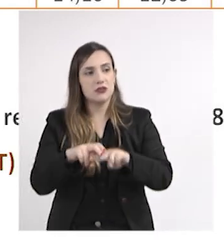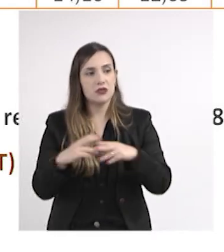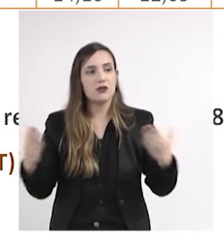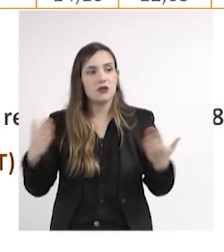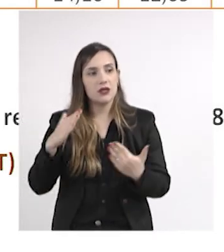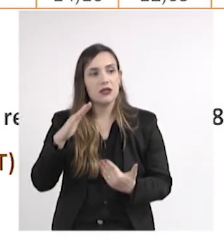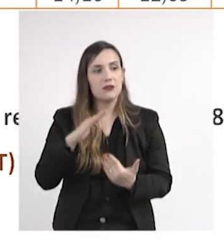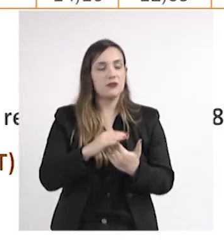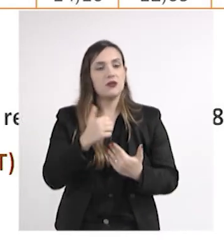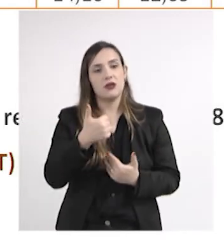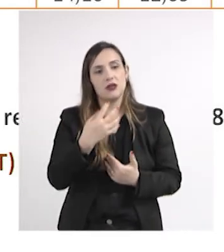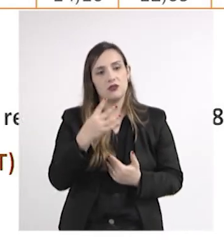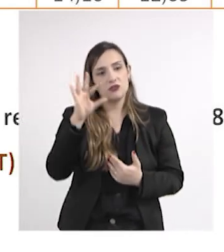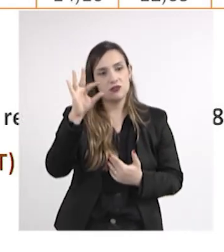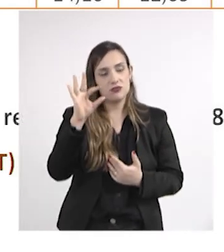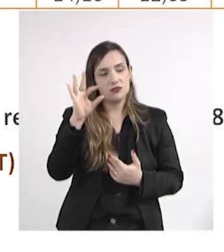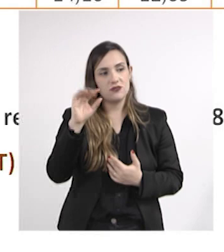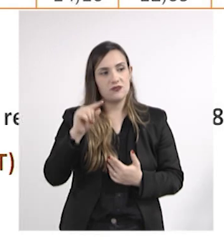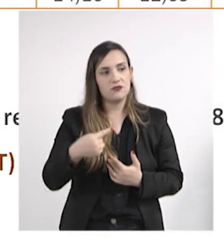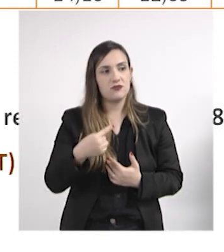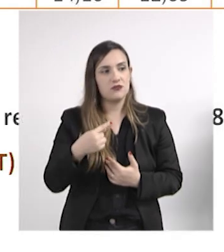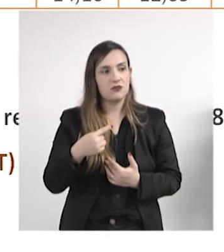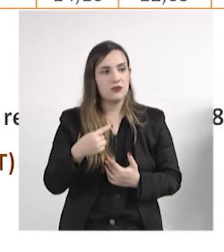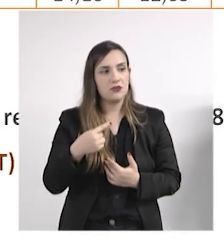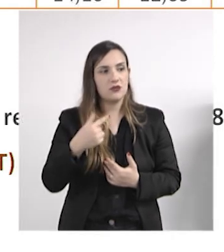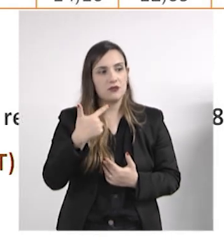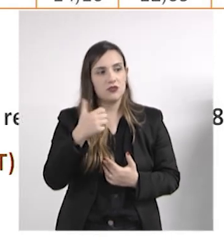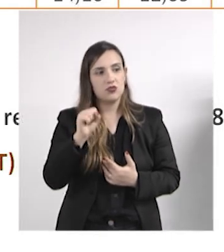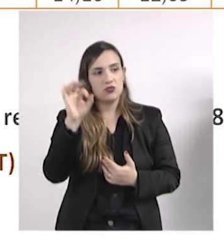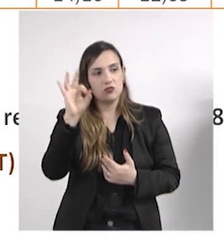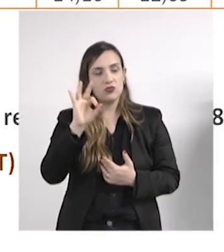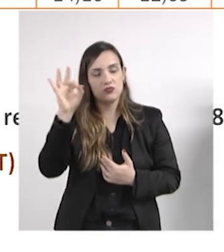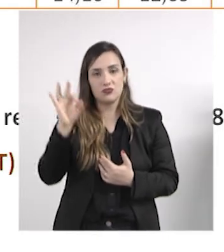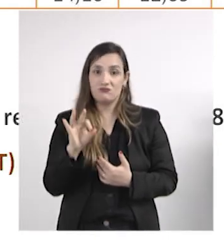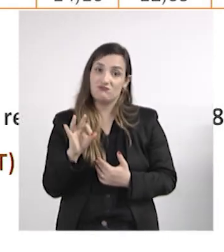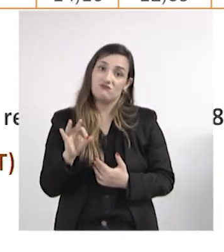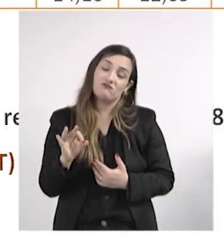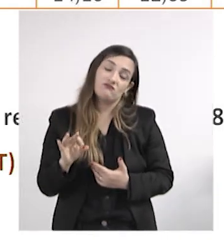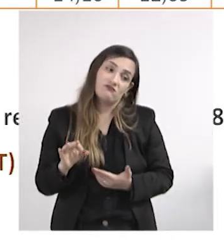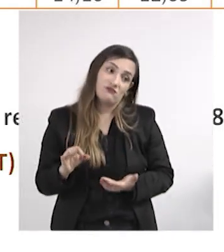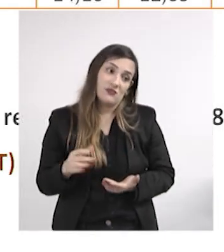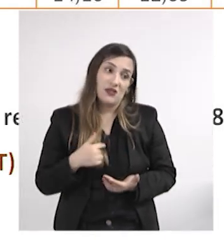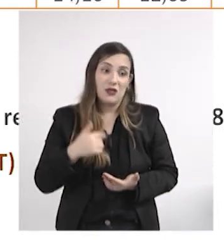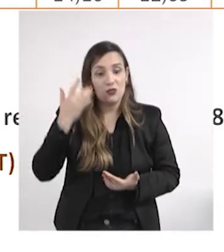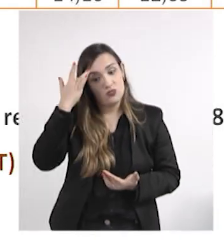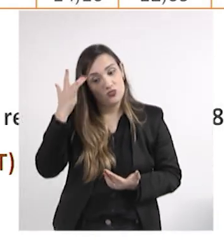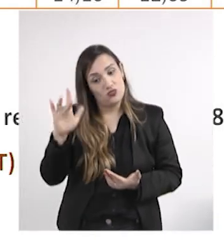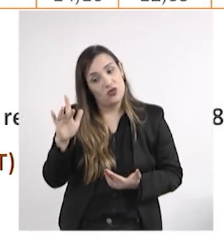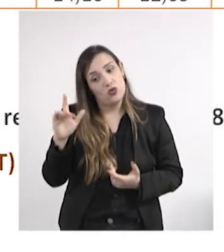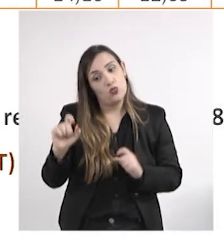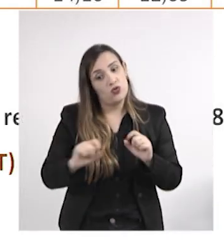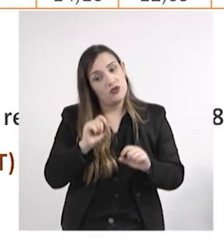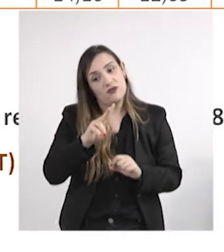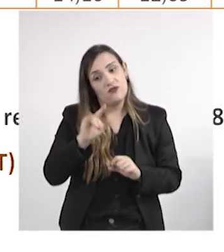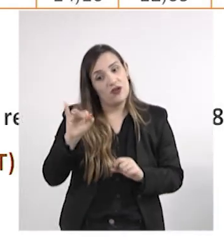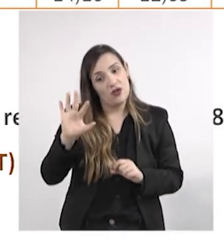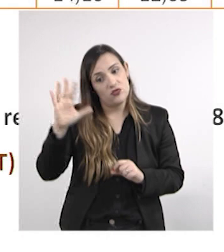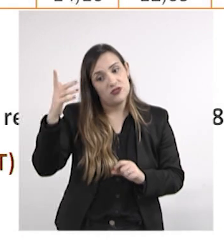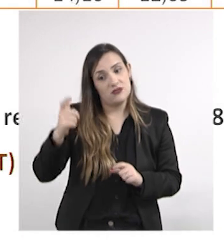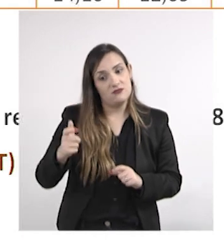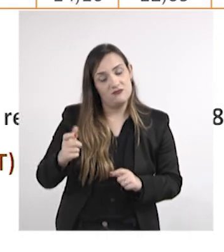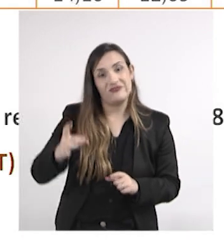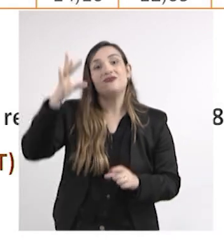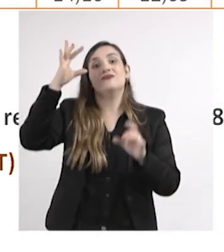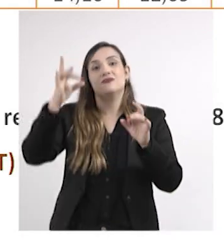14,28%. Não é algo assegurado, porque não temos como prever o que acontecerá no leilão, até porque as